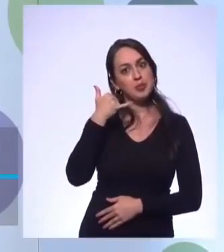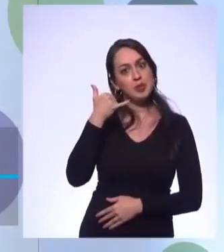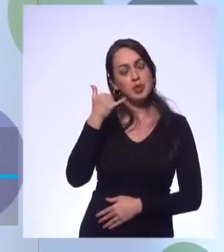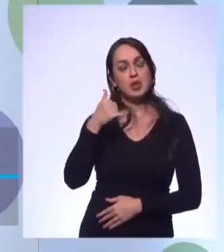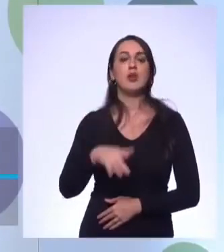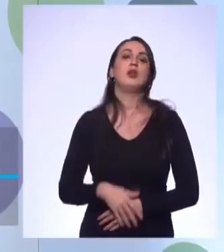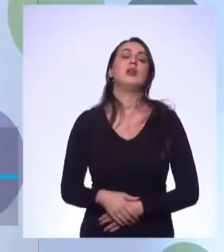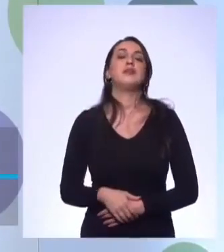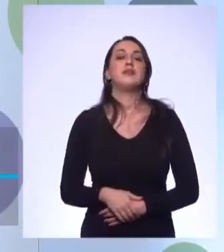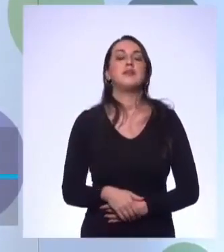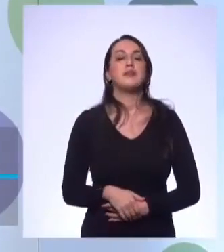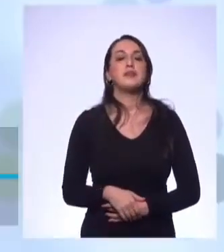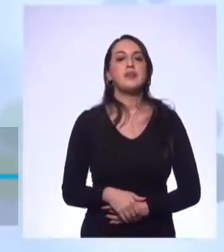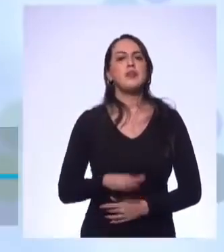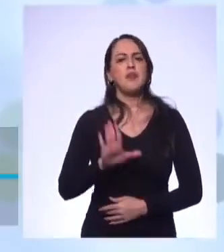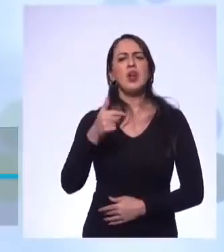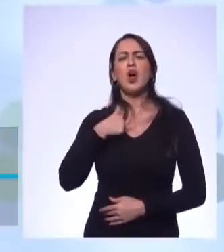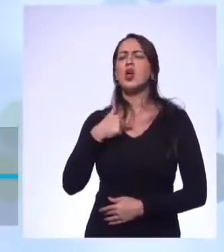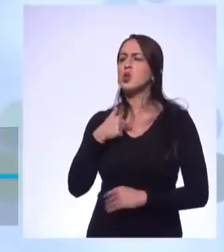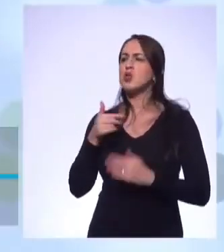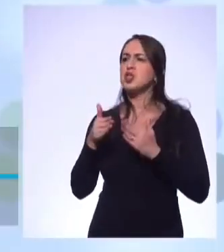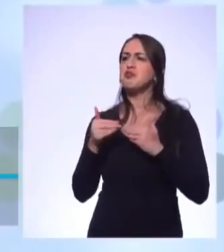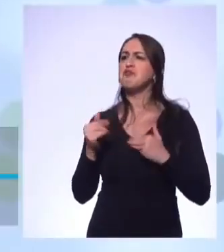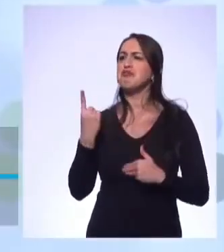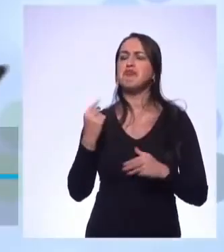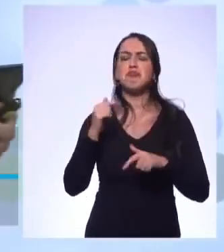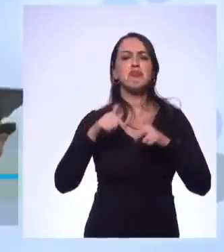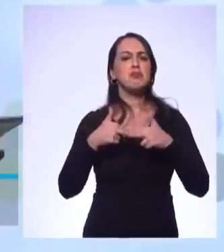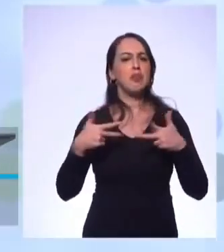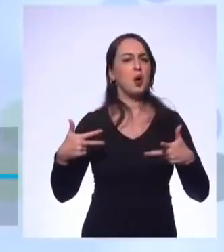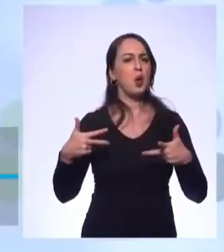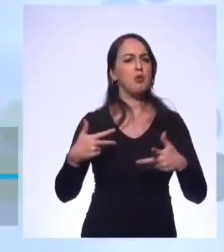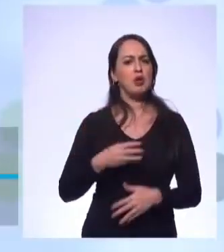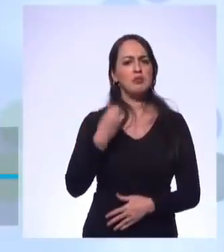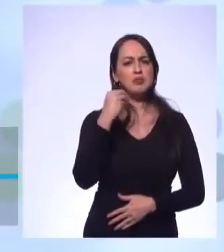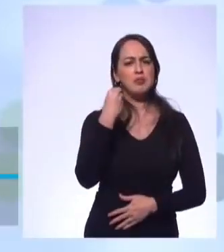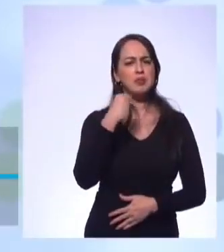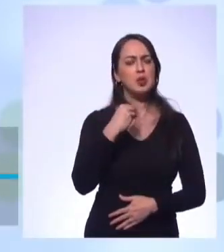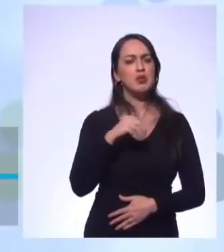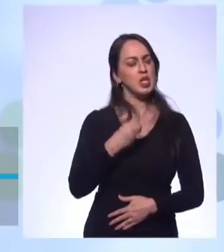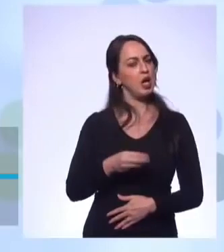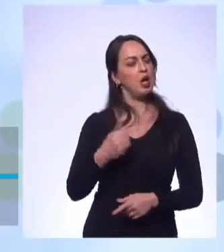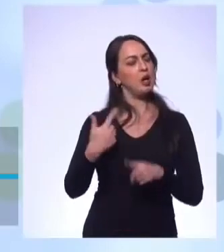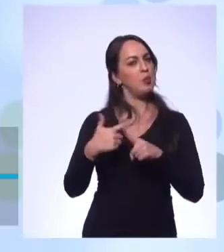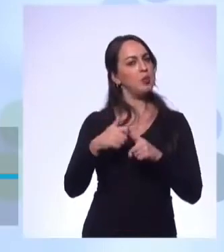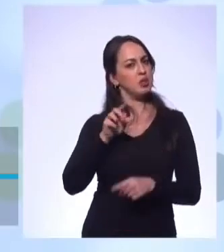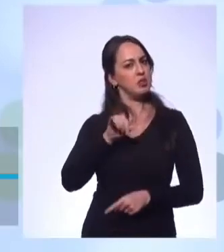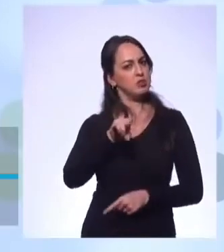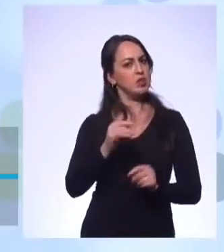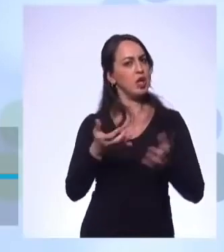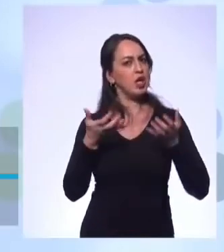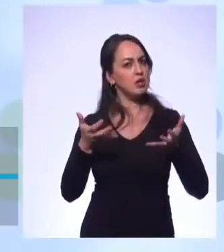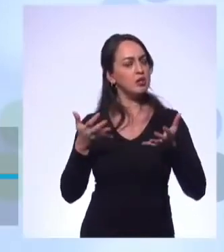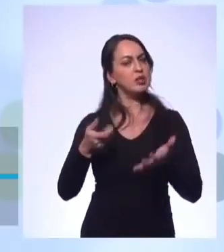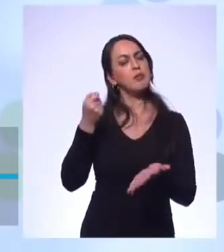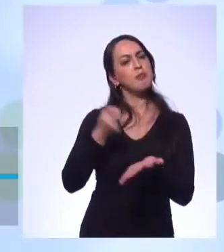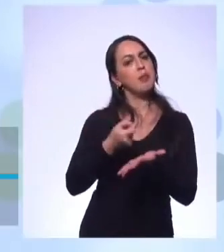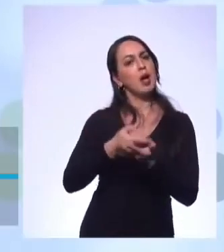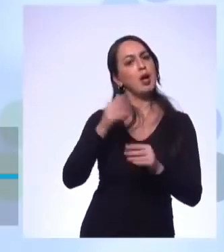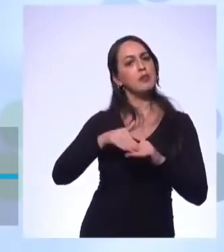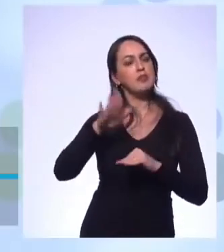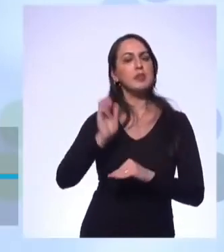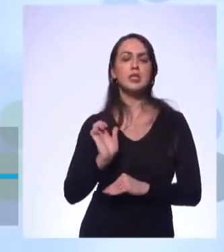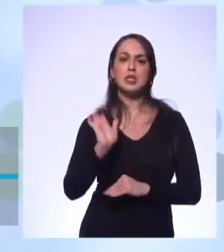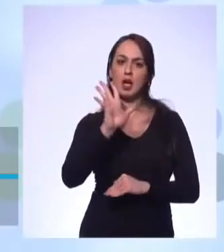coisa. Diga. Uma coisa que eu tenho... Olha, vou aproveitar o espaço, vou reivindicar. Vá. Porque se você quiser pagar mais caro no